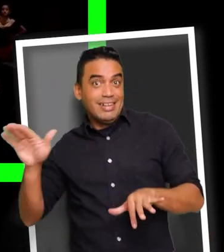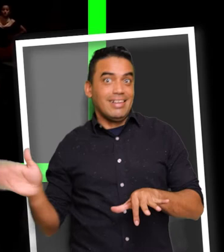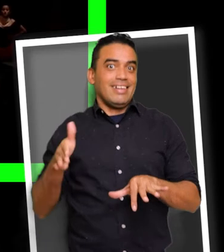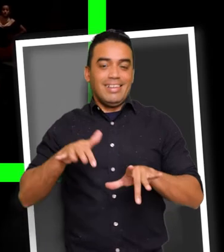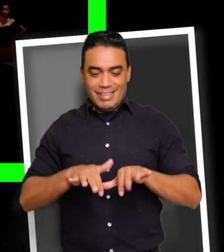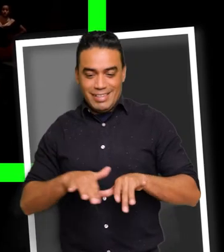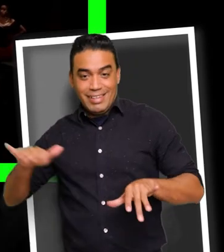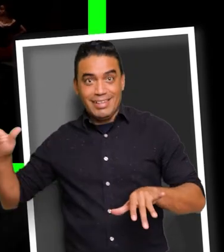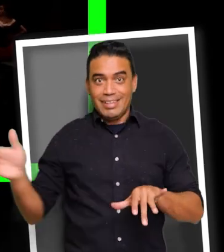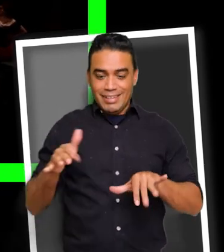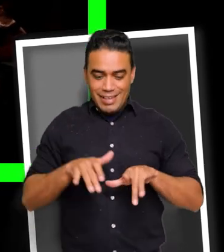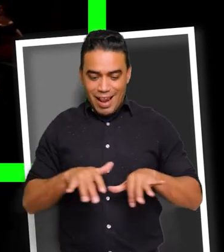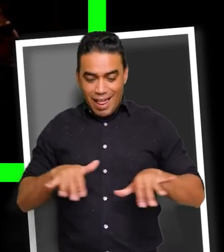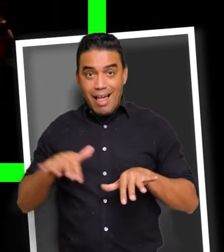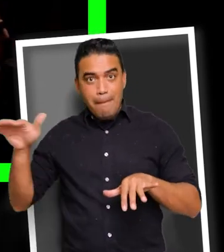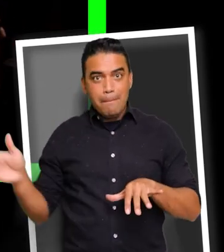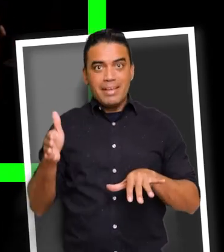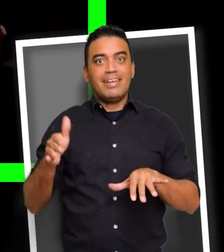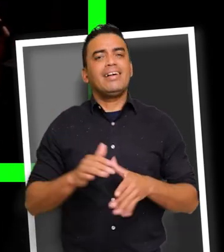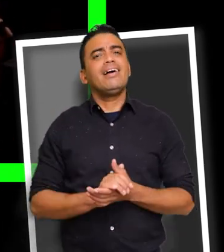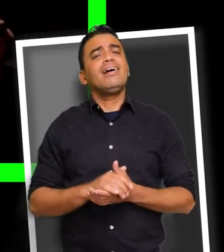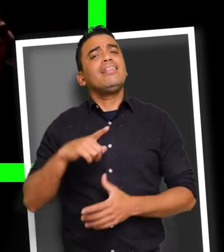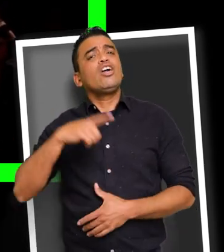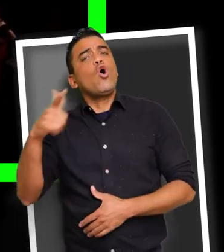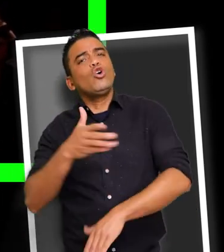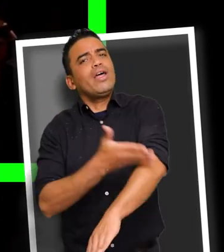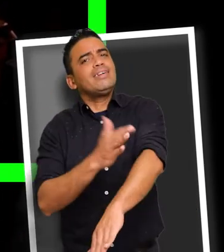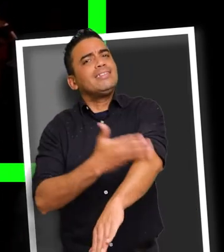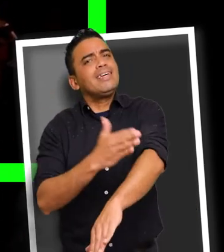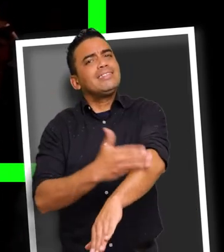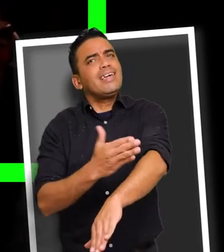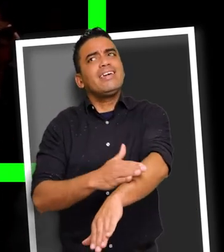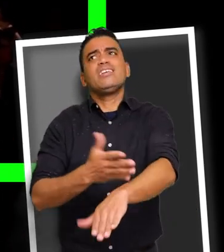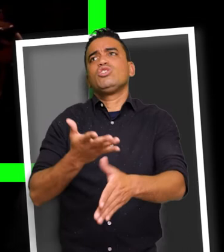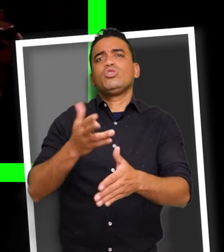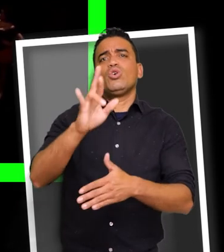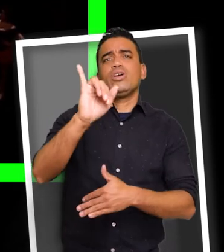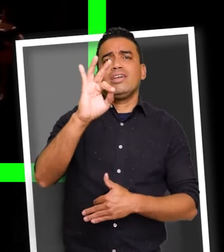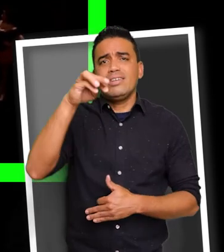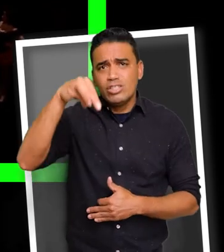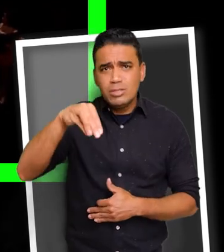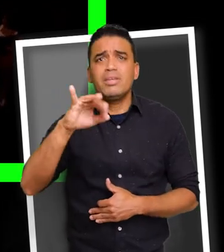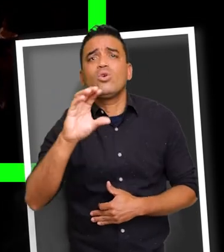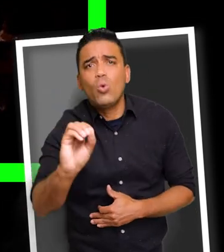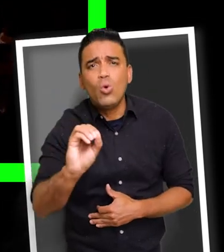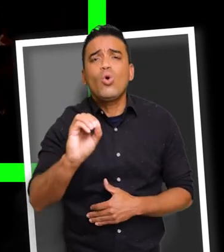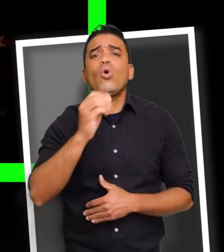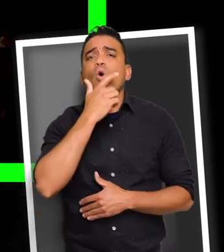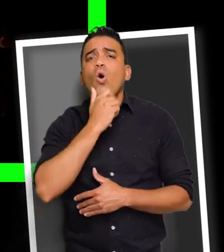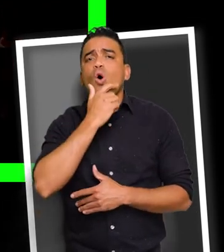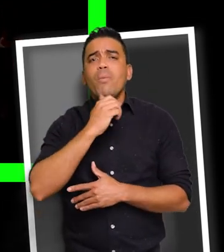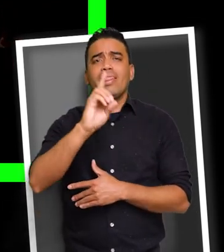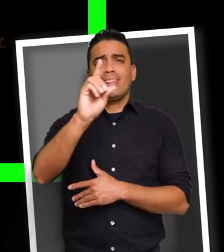escrever? A gente tem um outro exercício que, além do exercício rítmico do Dal Croz que eu falei para vocês, que é um